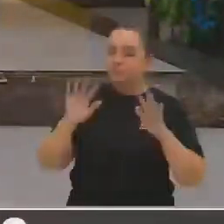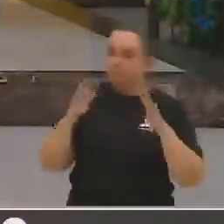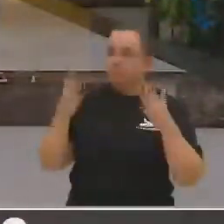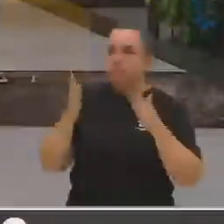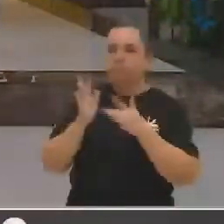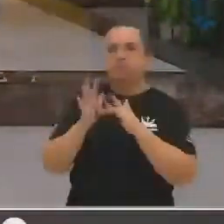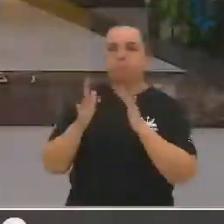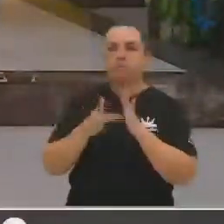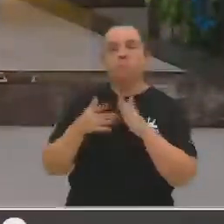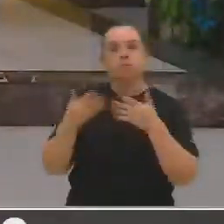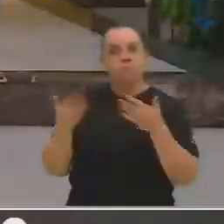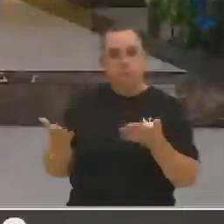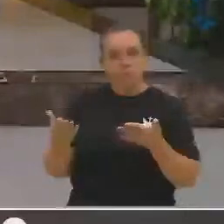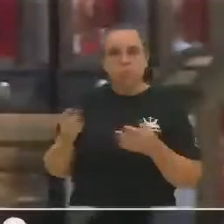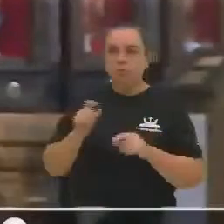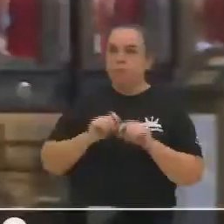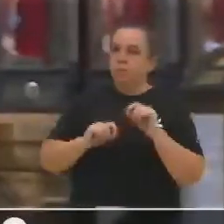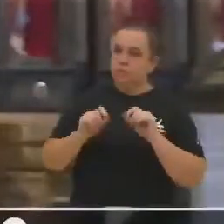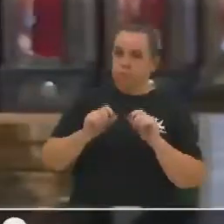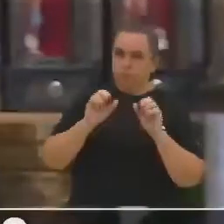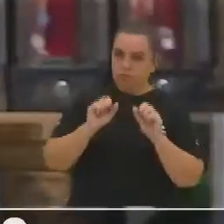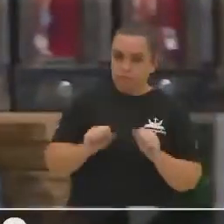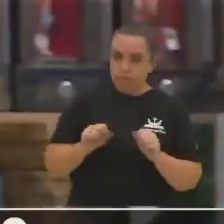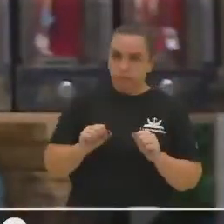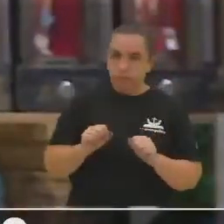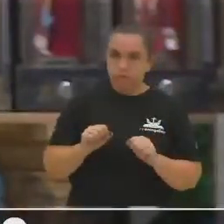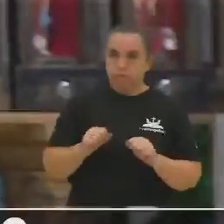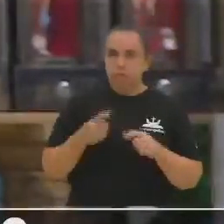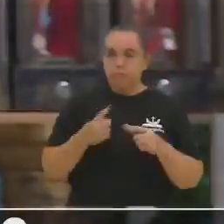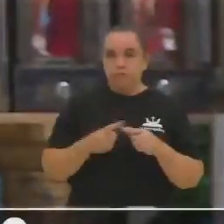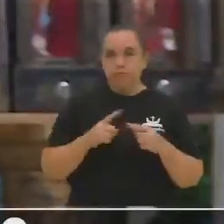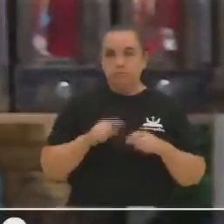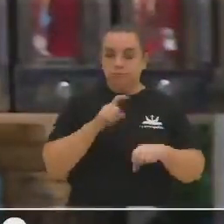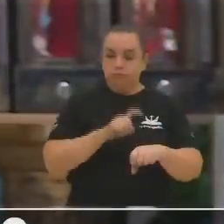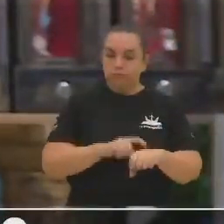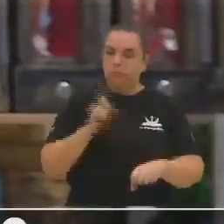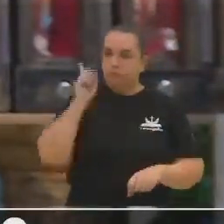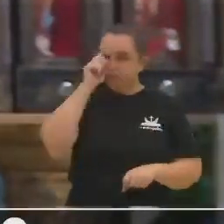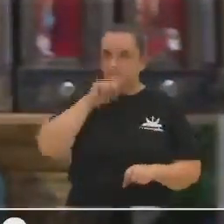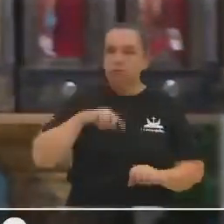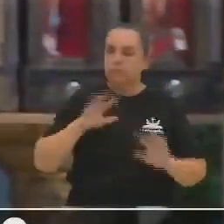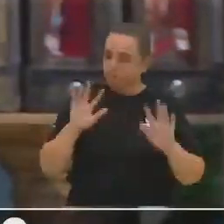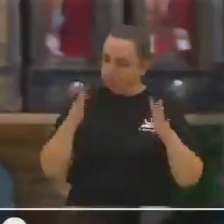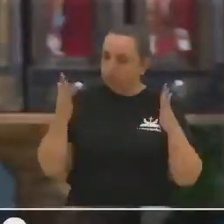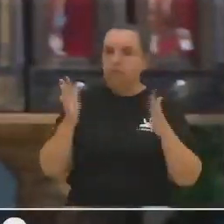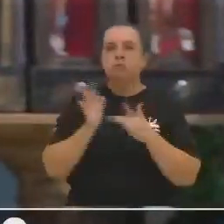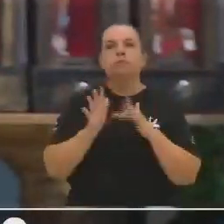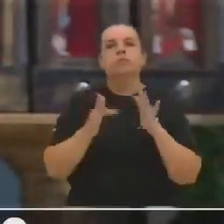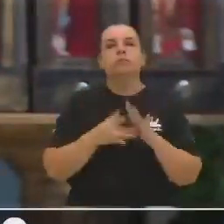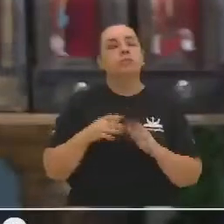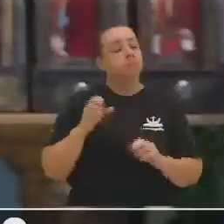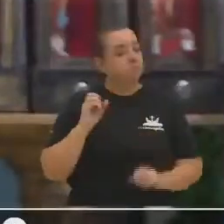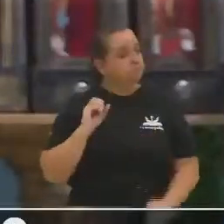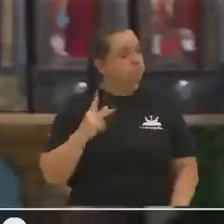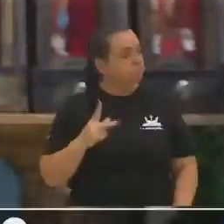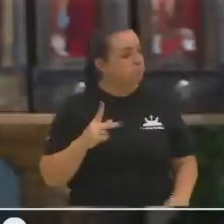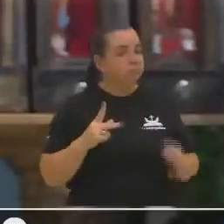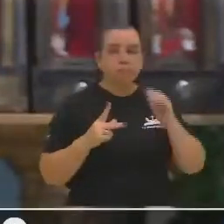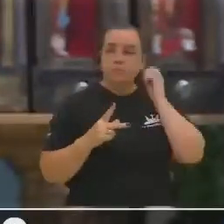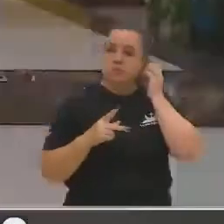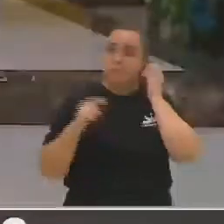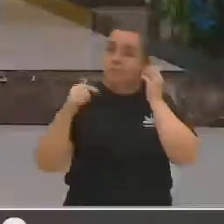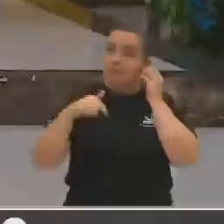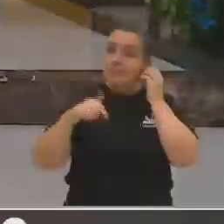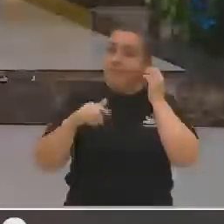Jesus, ok, com aquilo que a gente puder, porque o tempo está complicado, mas nós vamos dar uma festa para Jesus, ok. Nesse